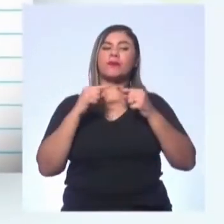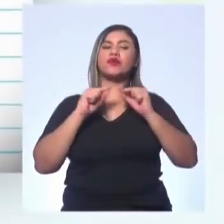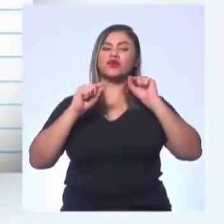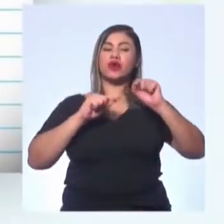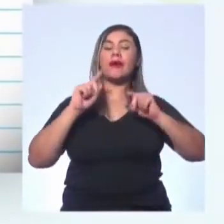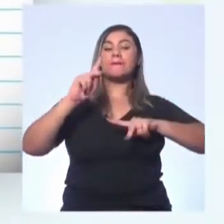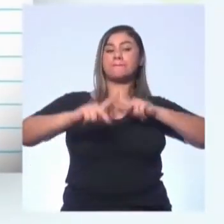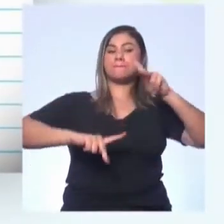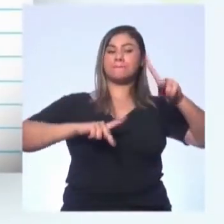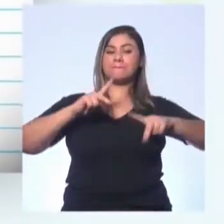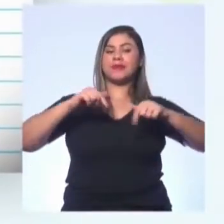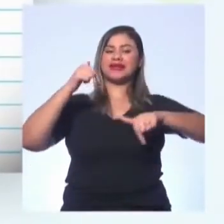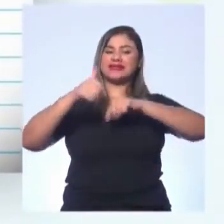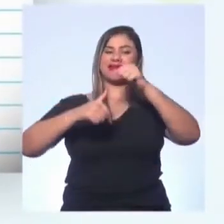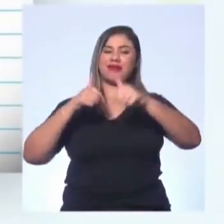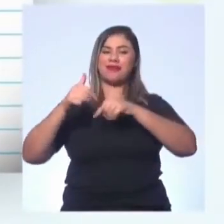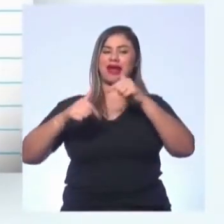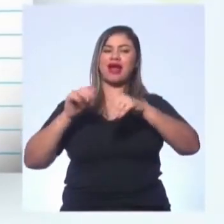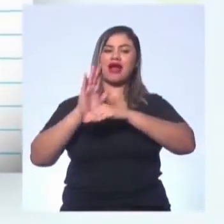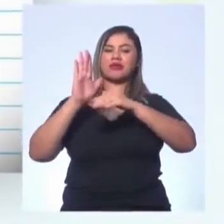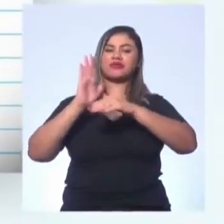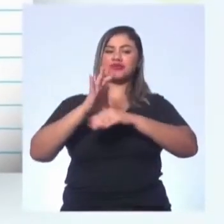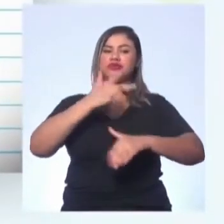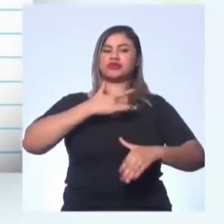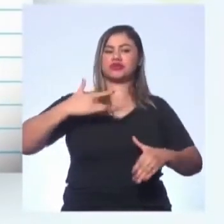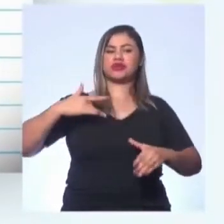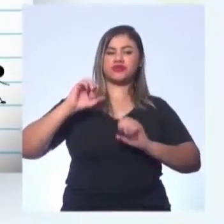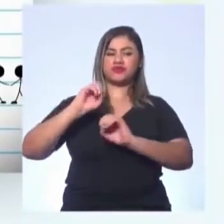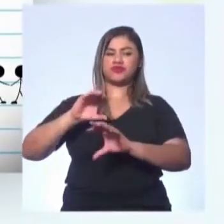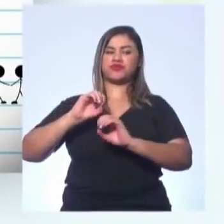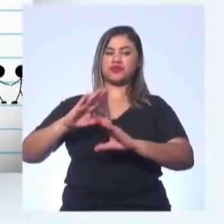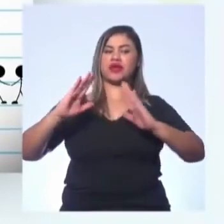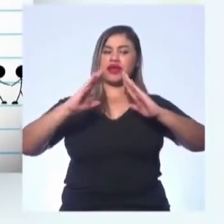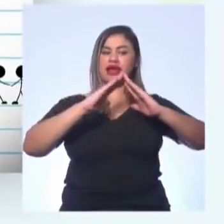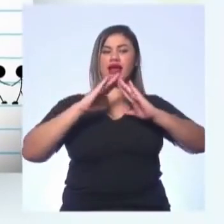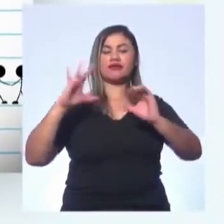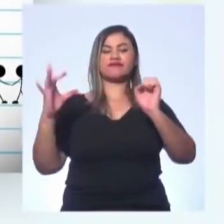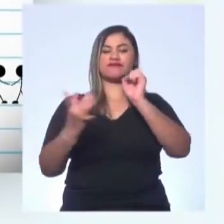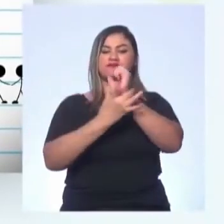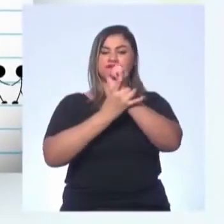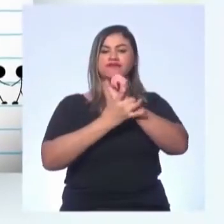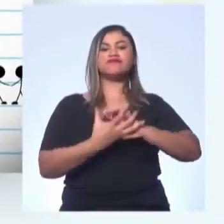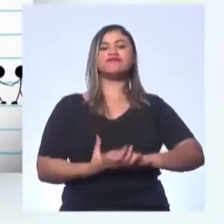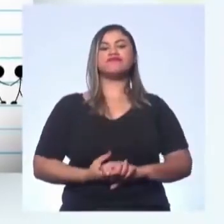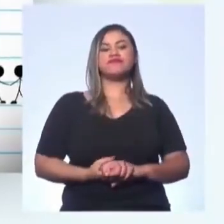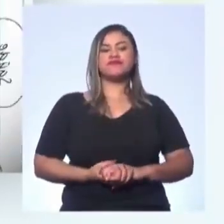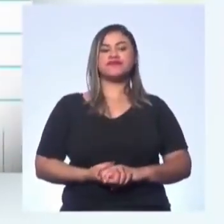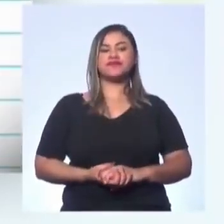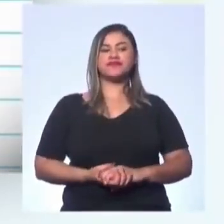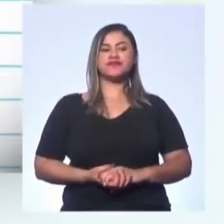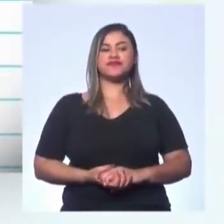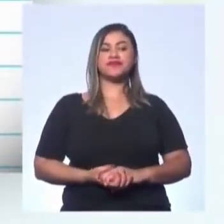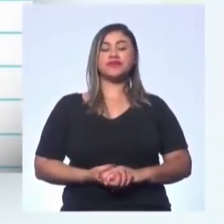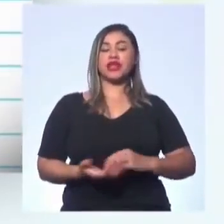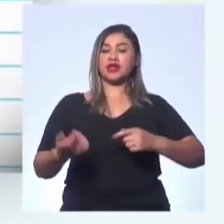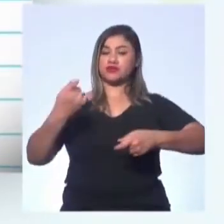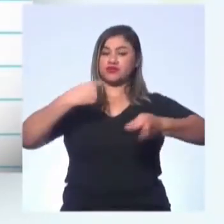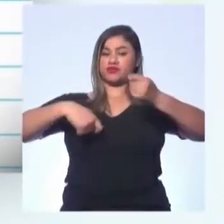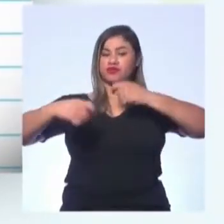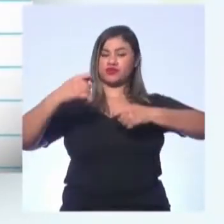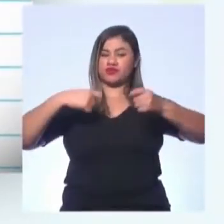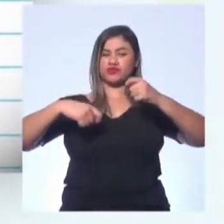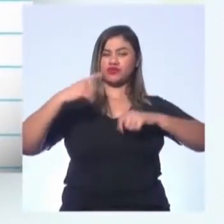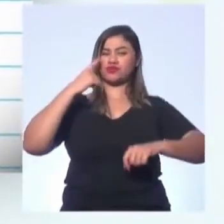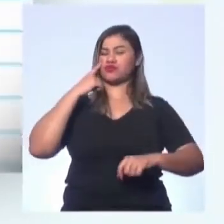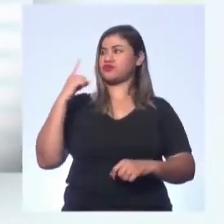população, trabalho e rendimento, saúde, educação, habitação e segurança. A dimensão econômica, por sua vez,